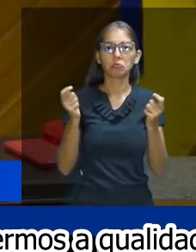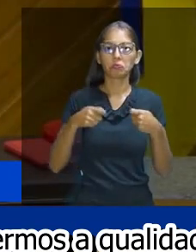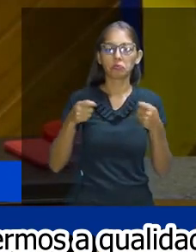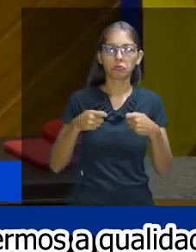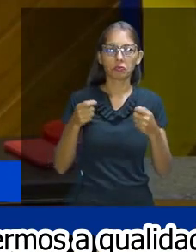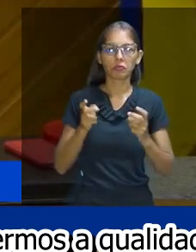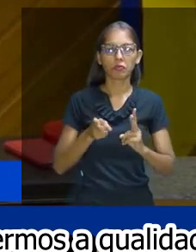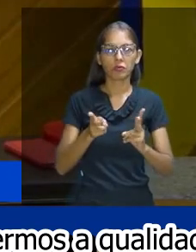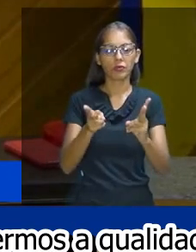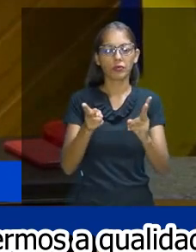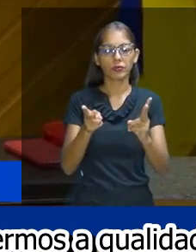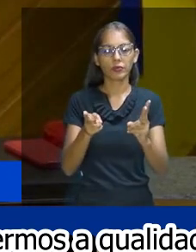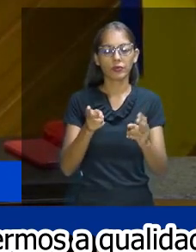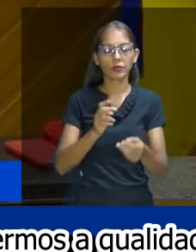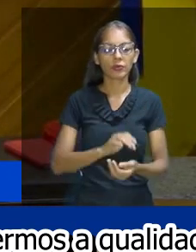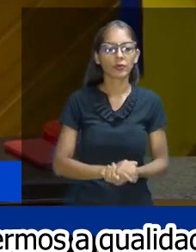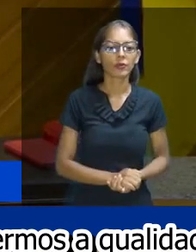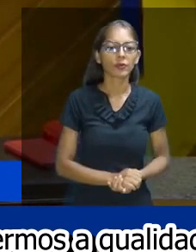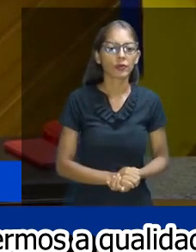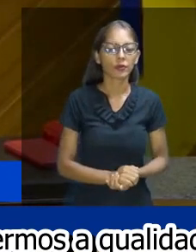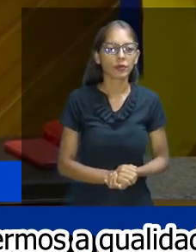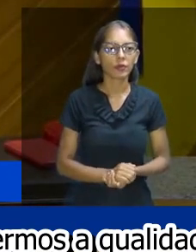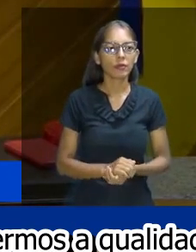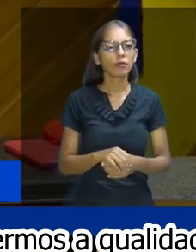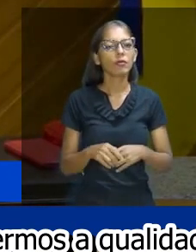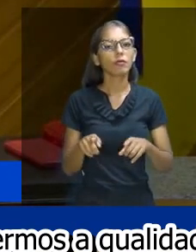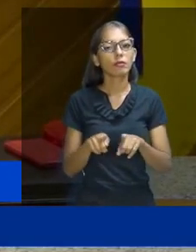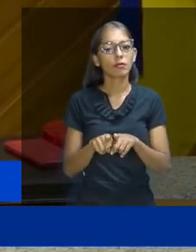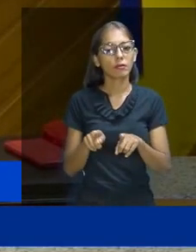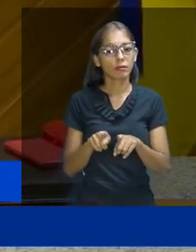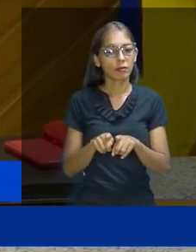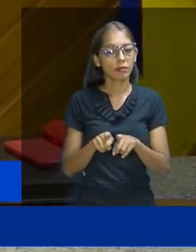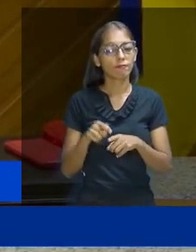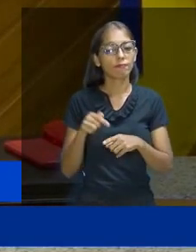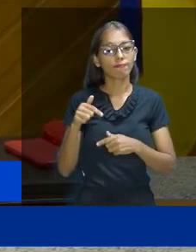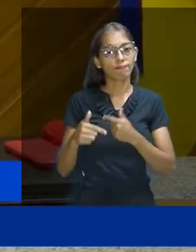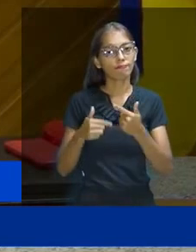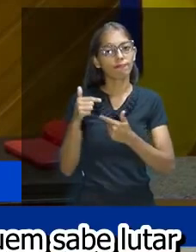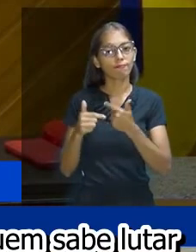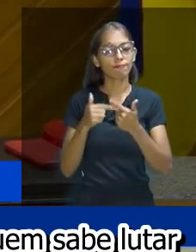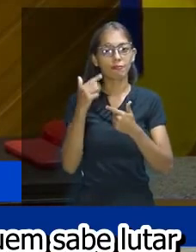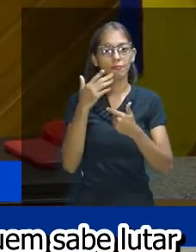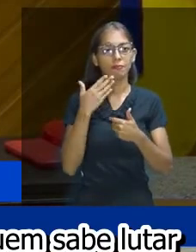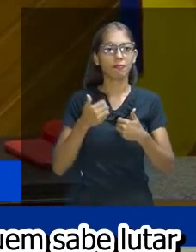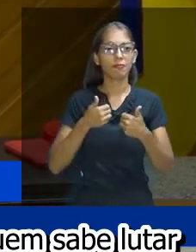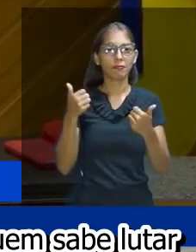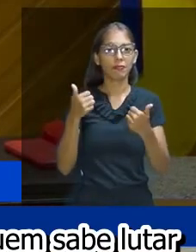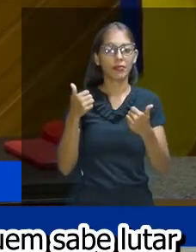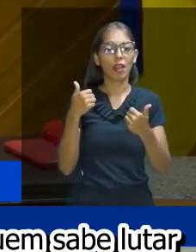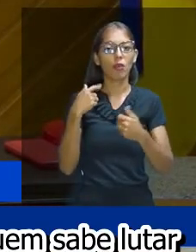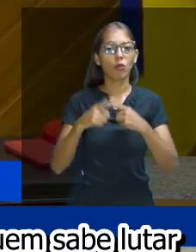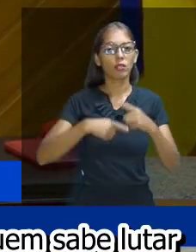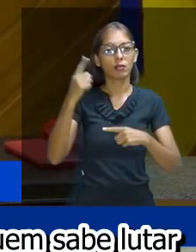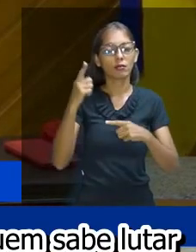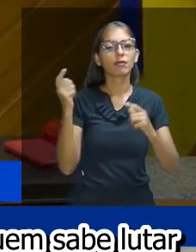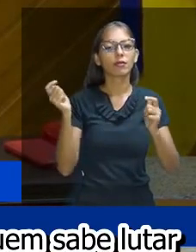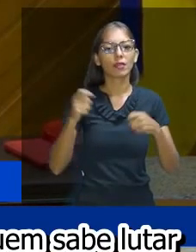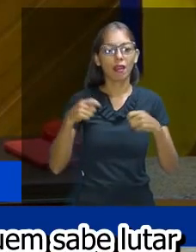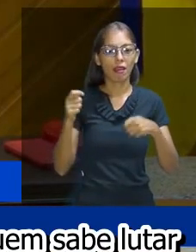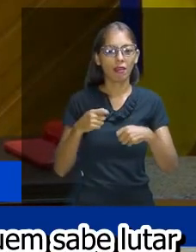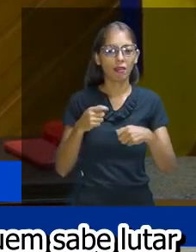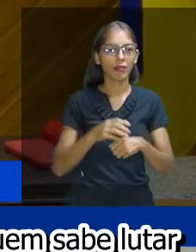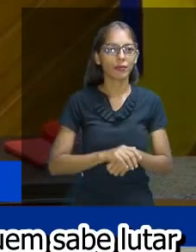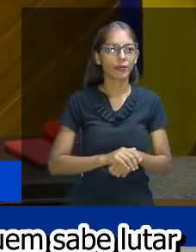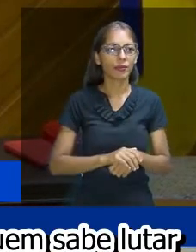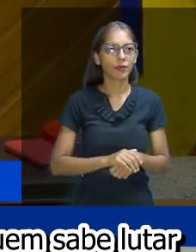sabe, conquistarmos, mantermos a qualidade dos serviços prestados, o reconhecimento do prêmio